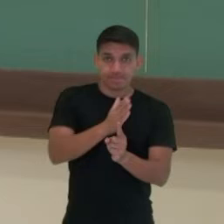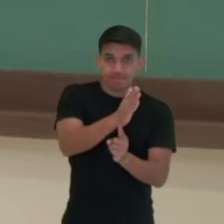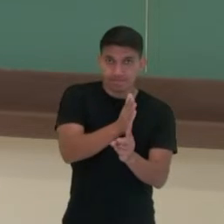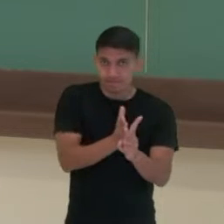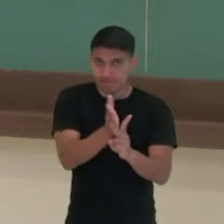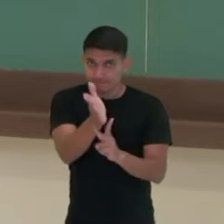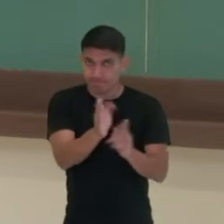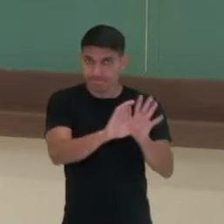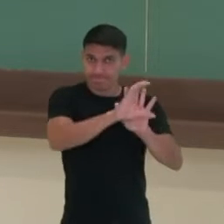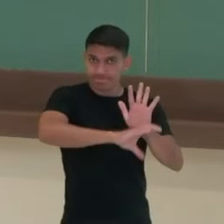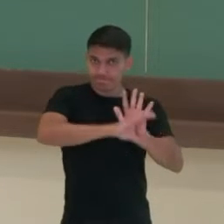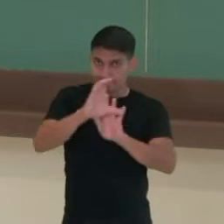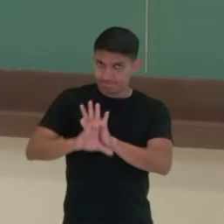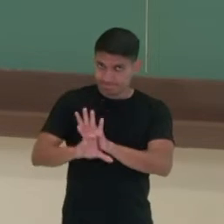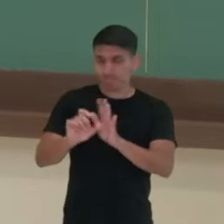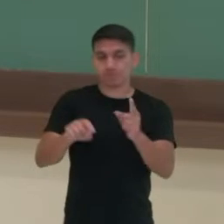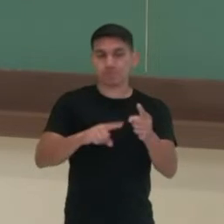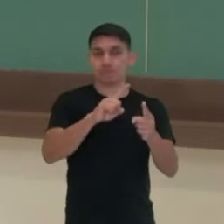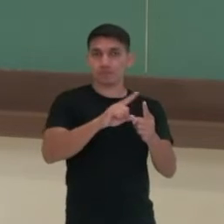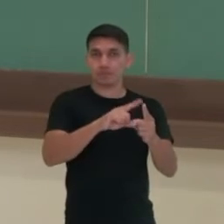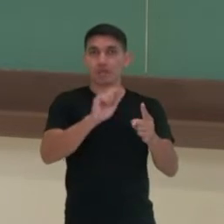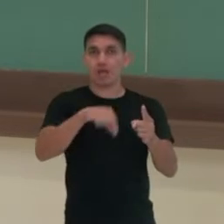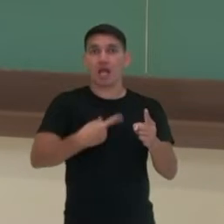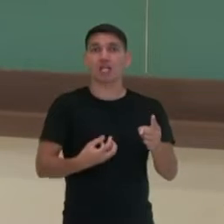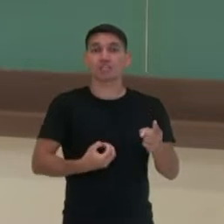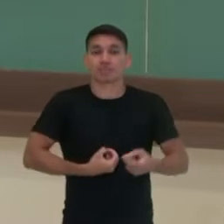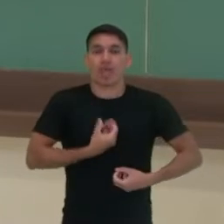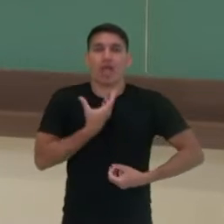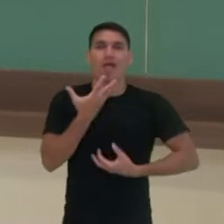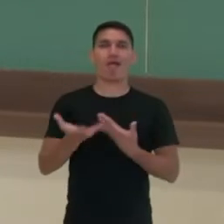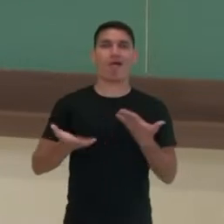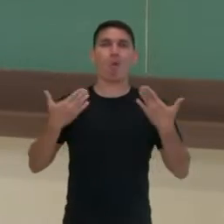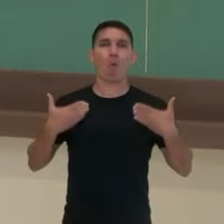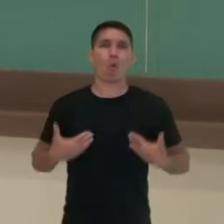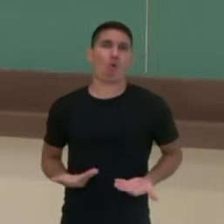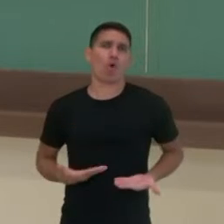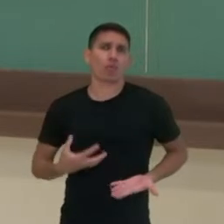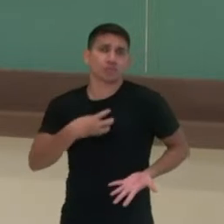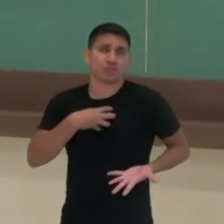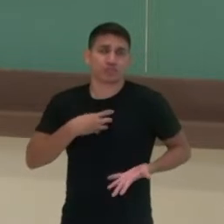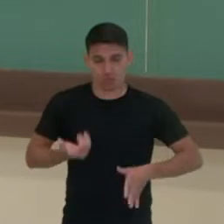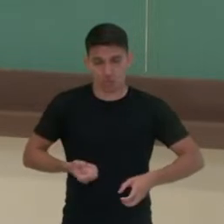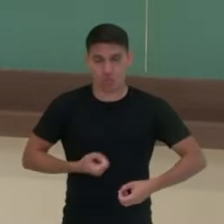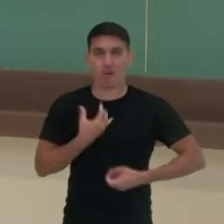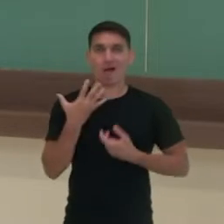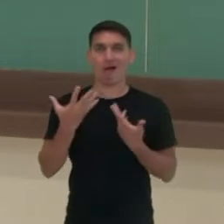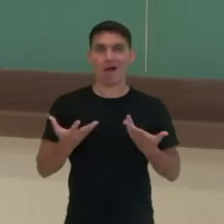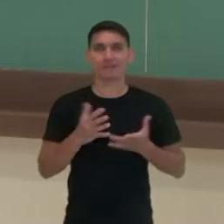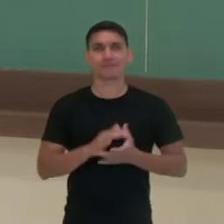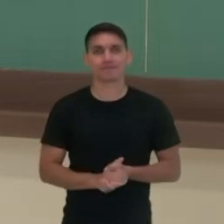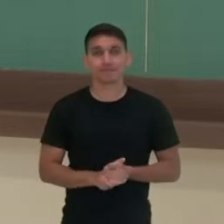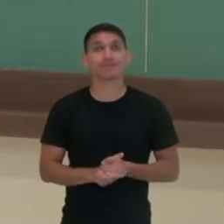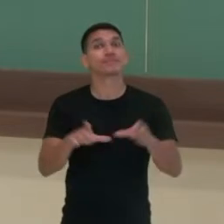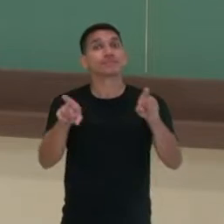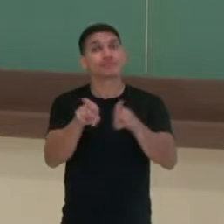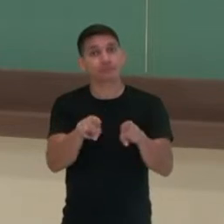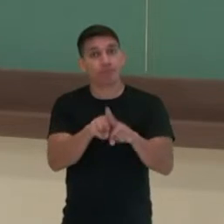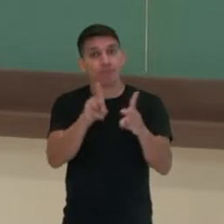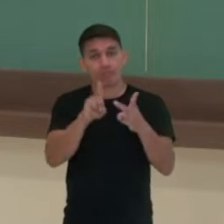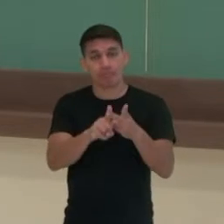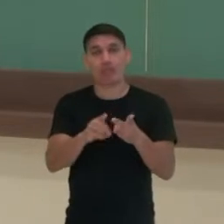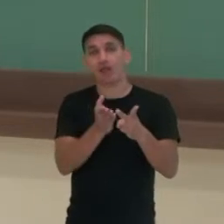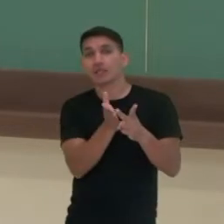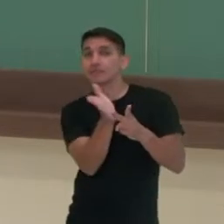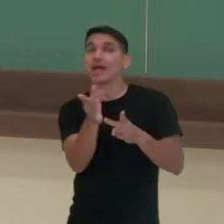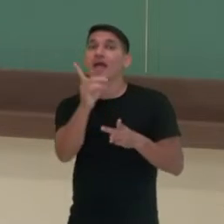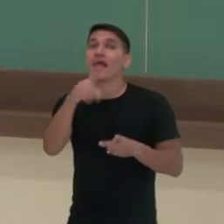conceitos. O primeiro conceito é que era uma expressão corporal. Então, uma forma do corpo se expressar. E também exercício militar. Então,